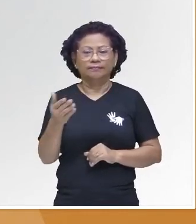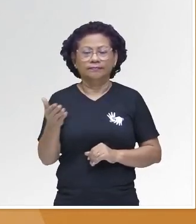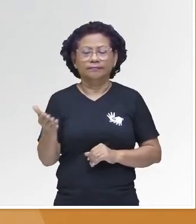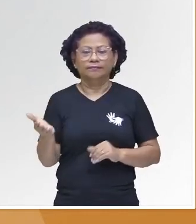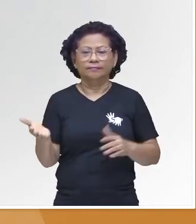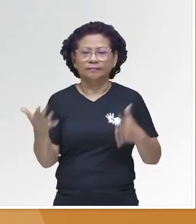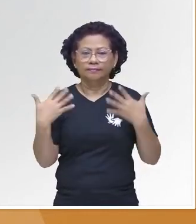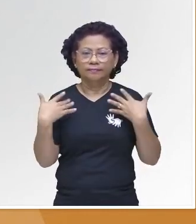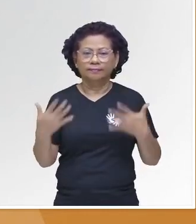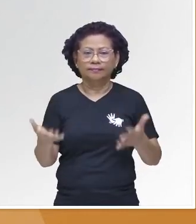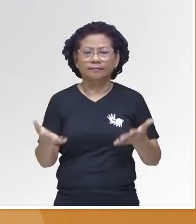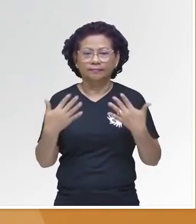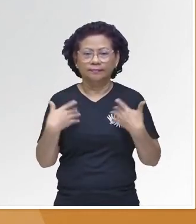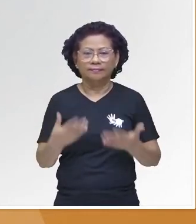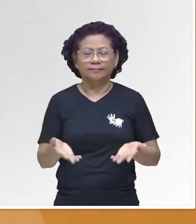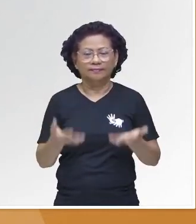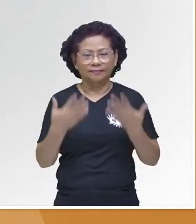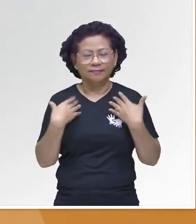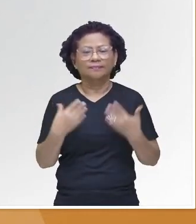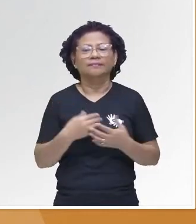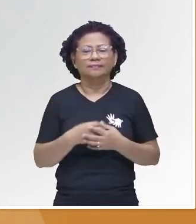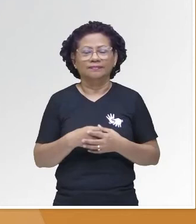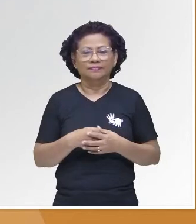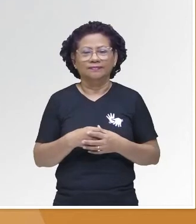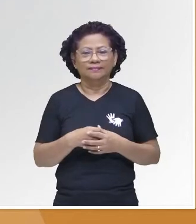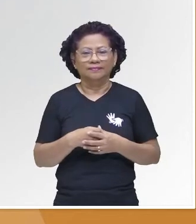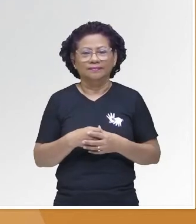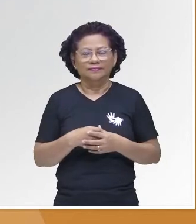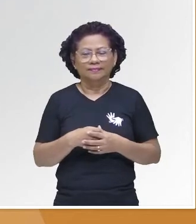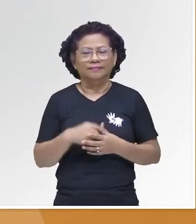calor que movimenta a turbina nos reatores